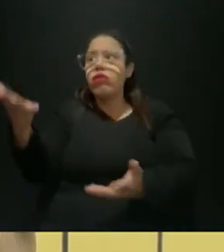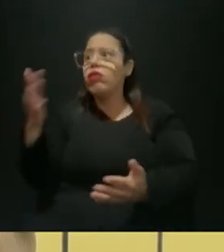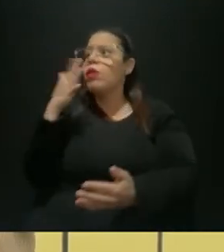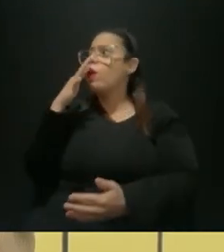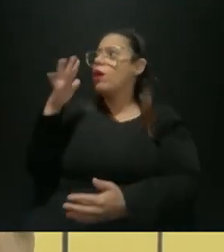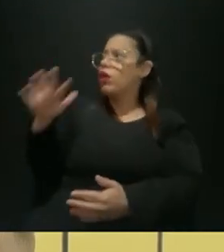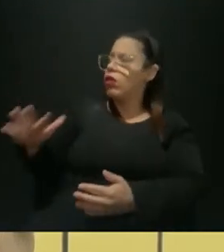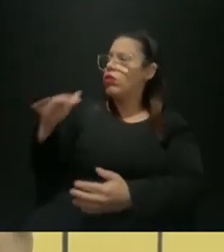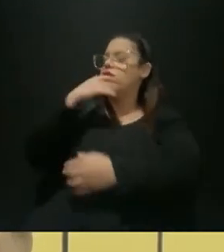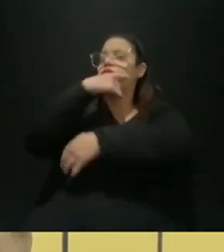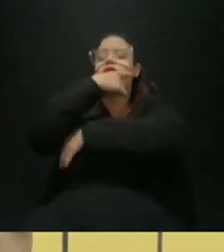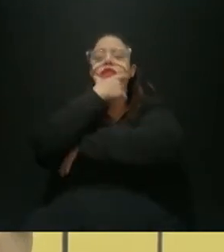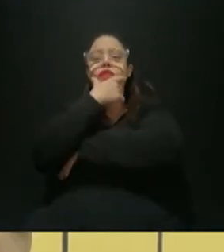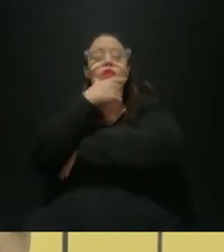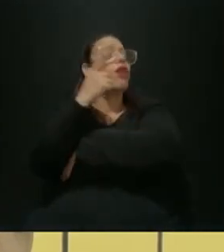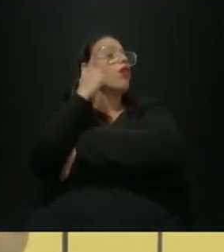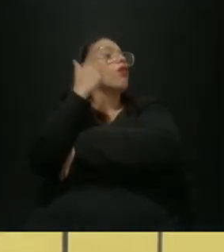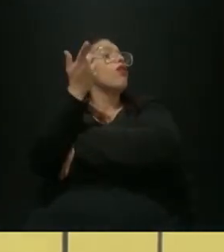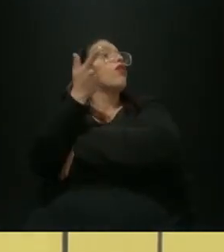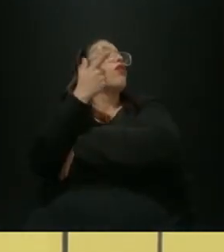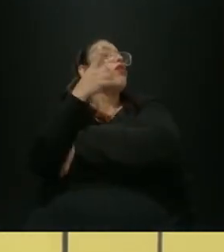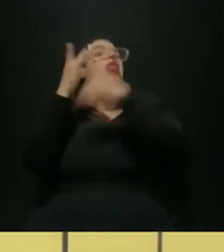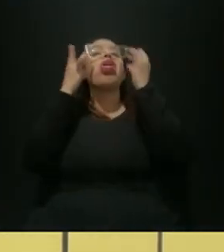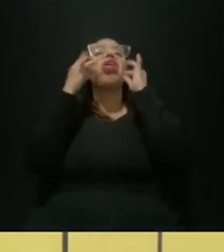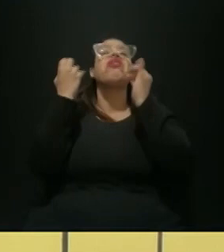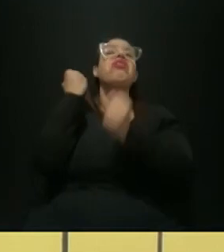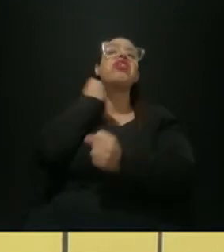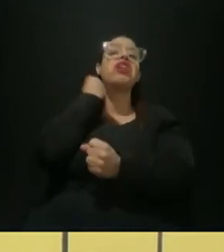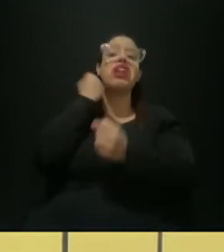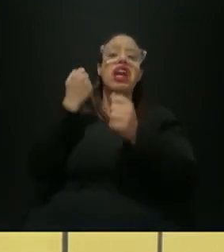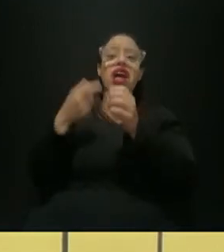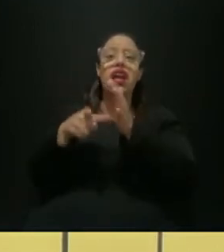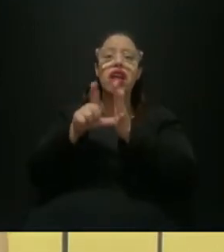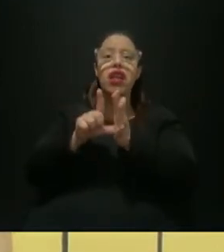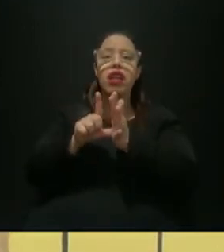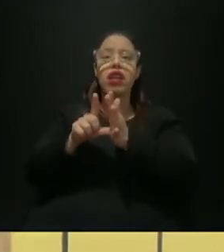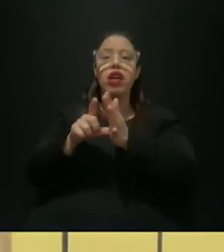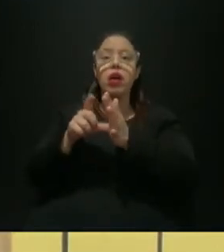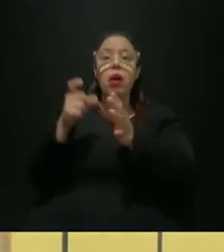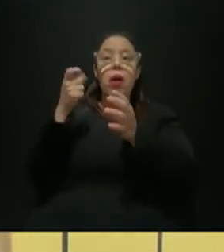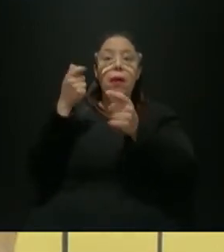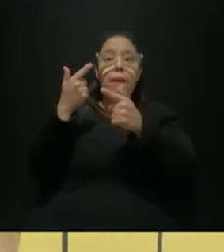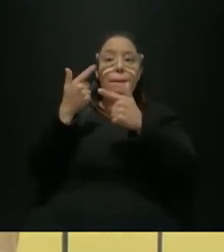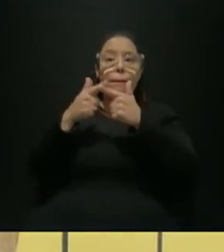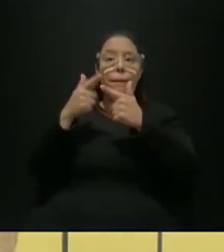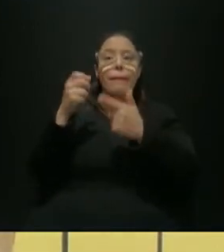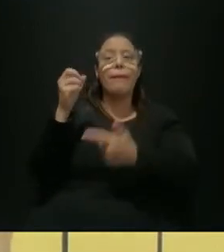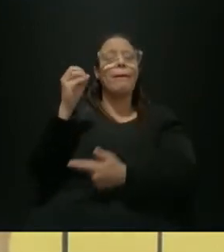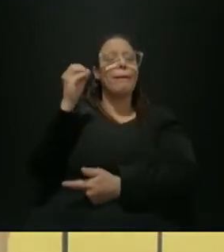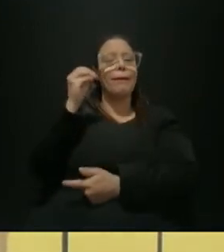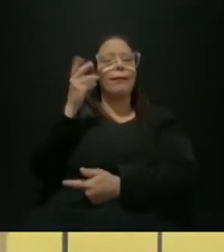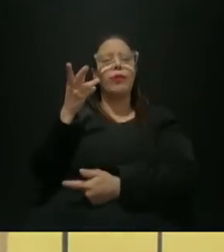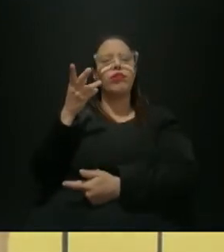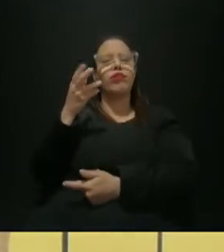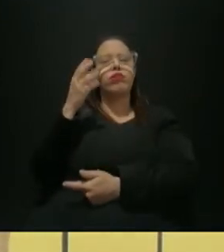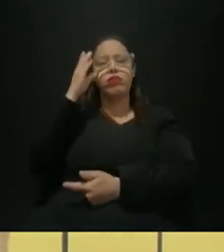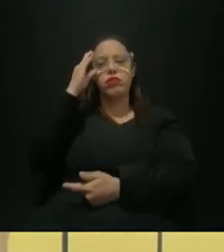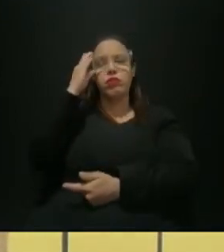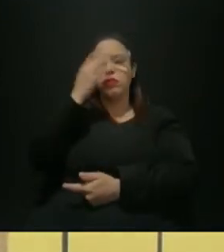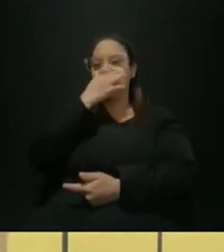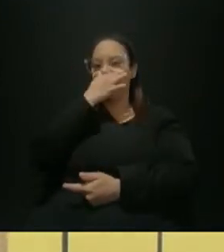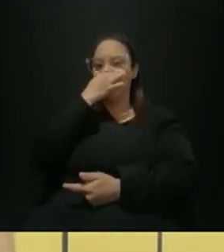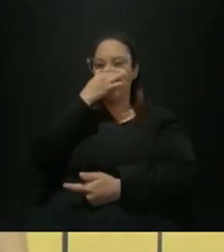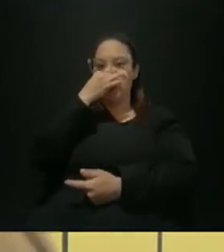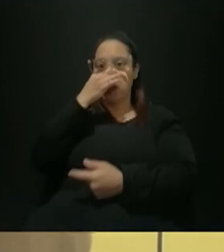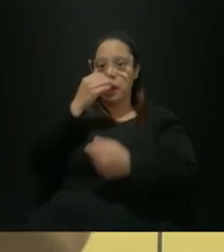não se dão conta que o estresse precoce lesa neurônio. E para recuperar isso, às vezes, é dificílimo. Você tem que fazer tratamentos a